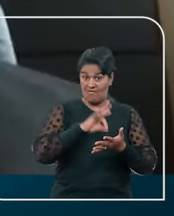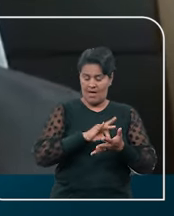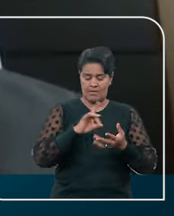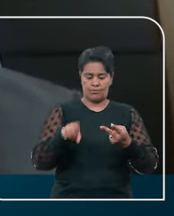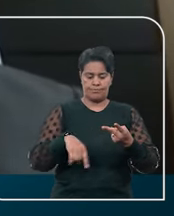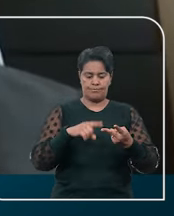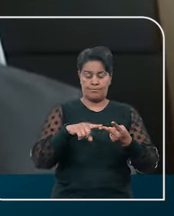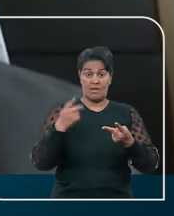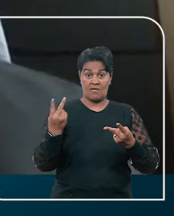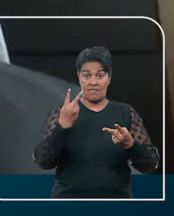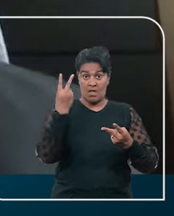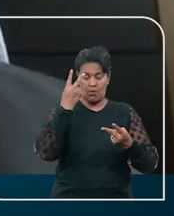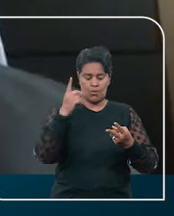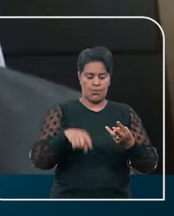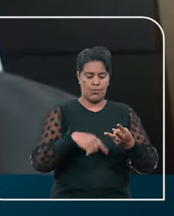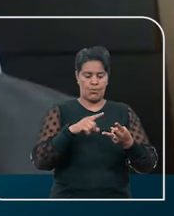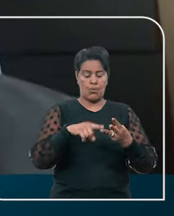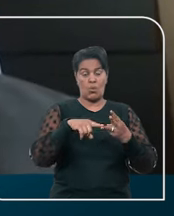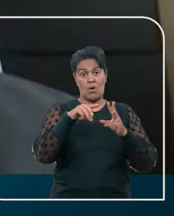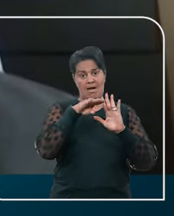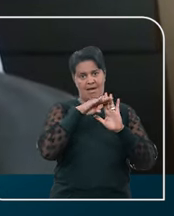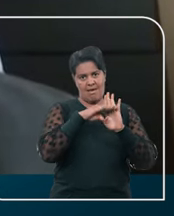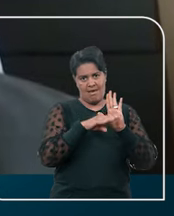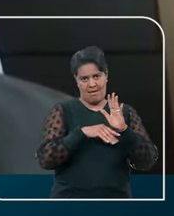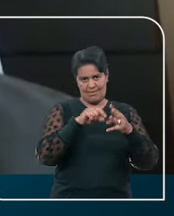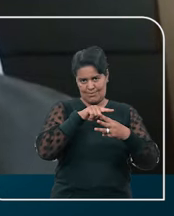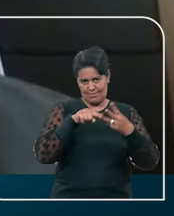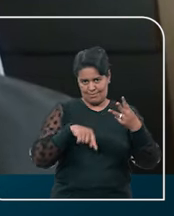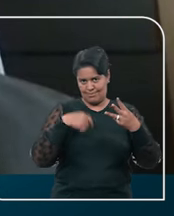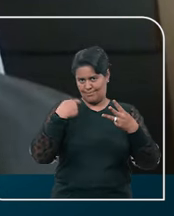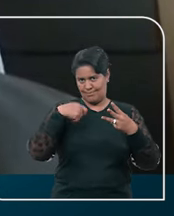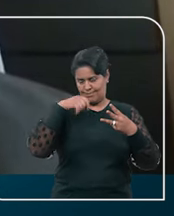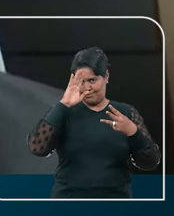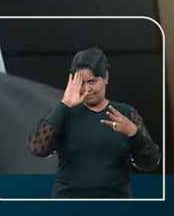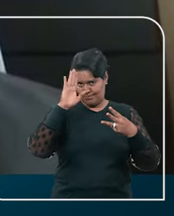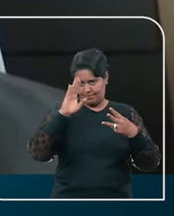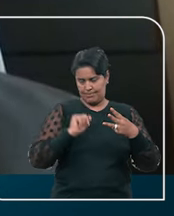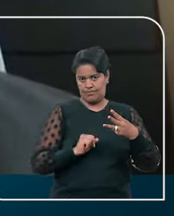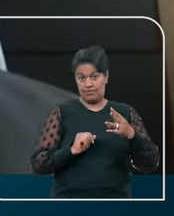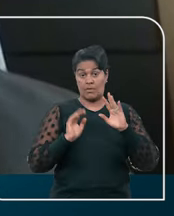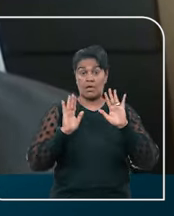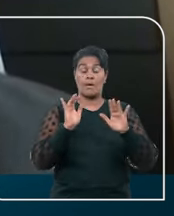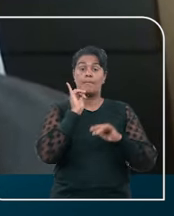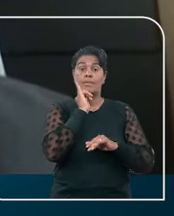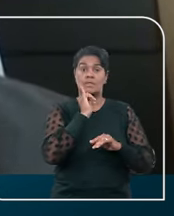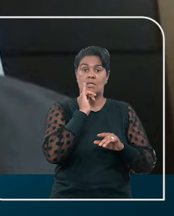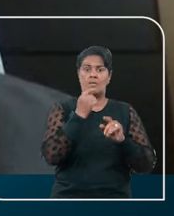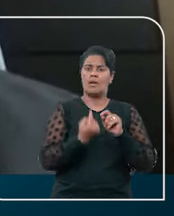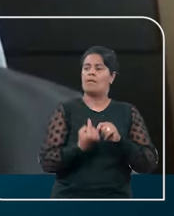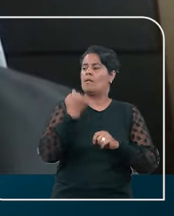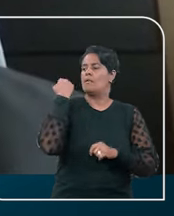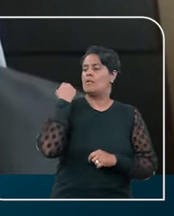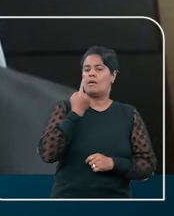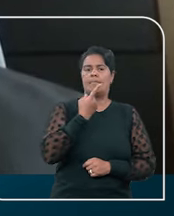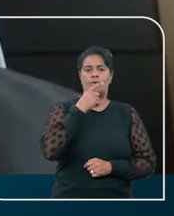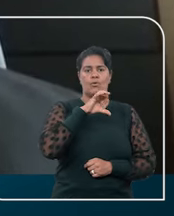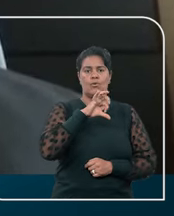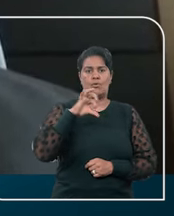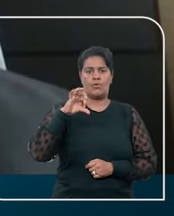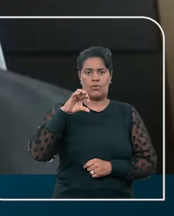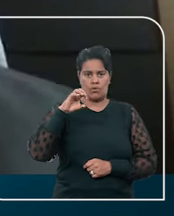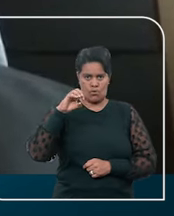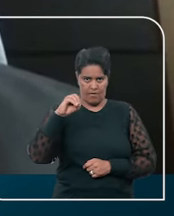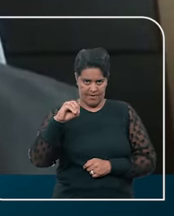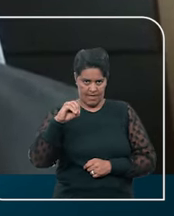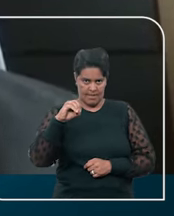importante qual a grande questão a locação de móveis urbanos lá no início da década de 90 quando a lei foi